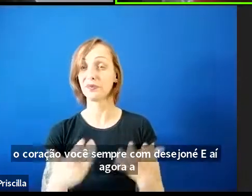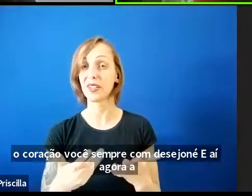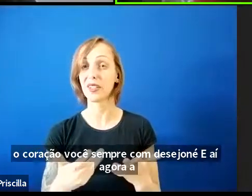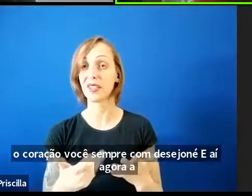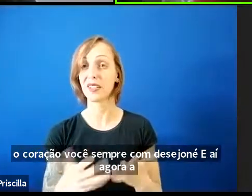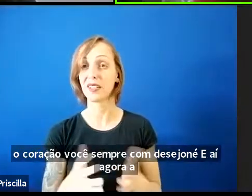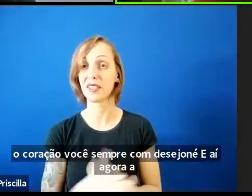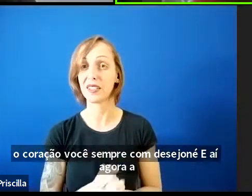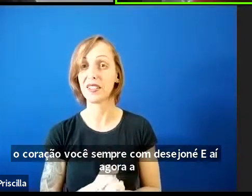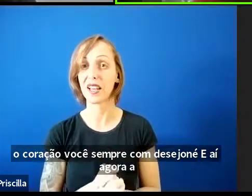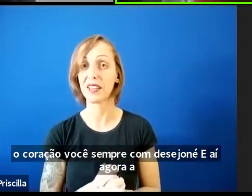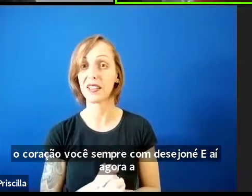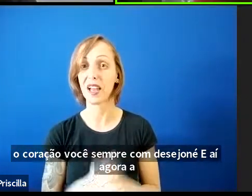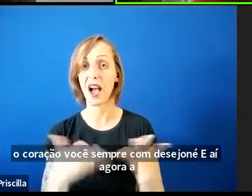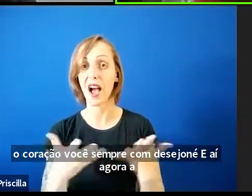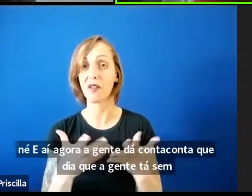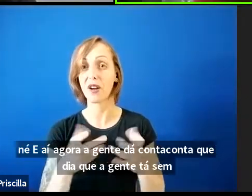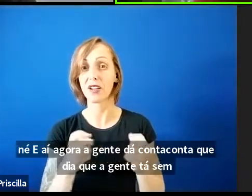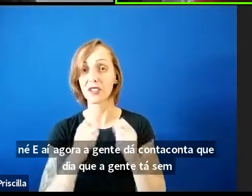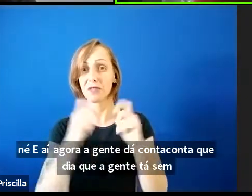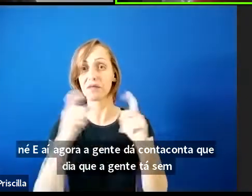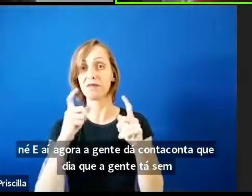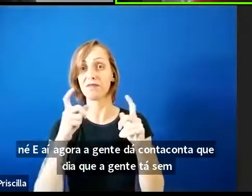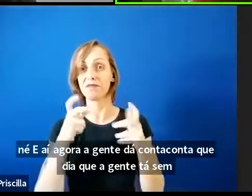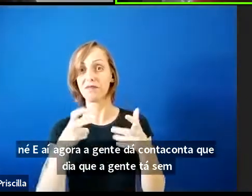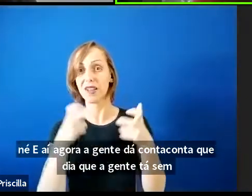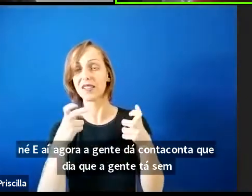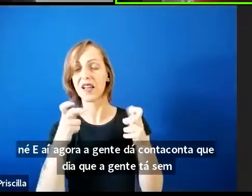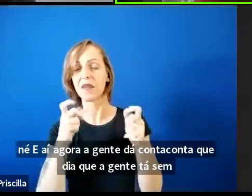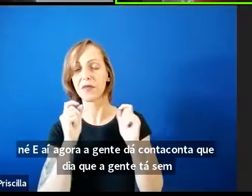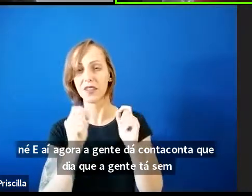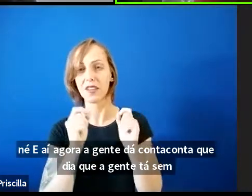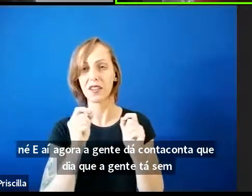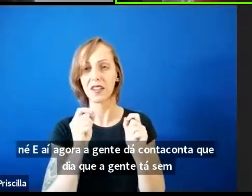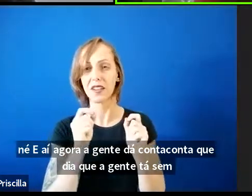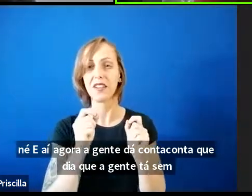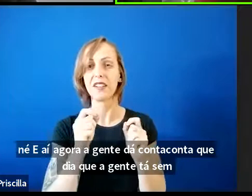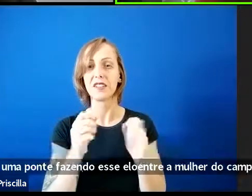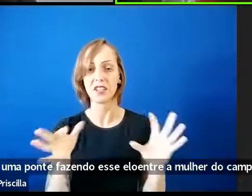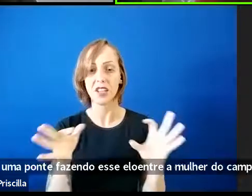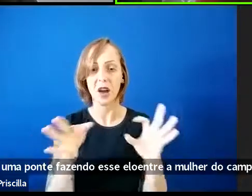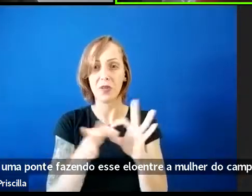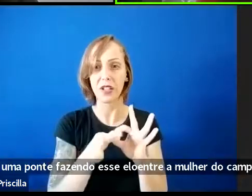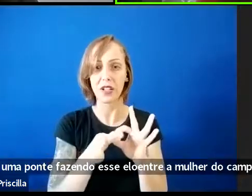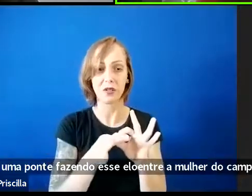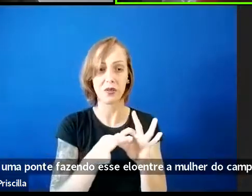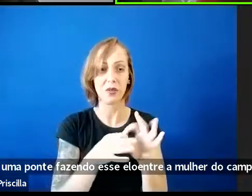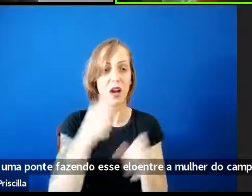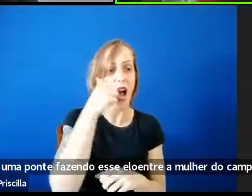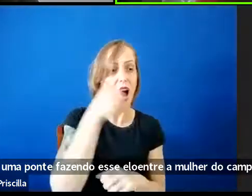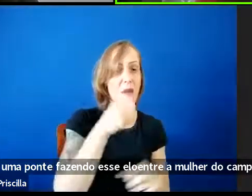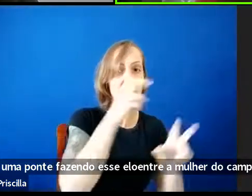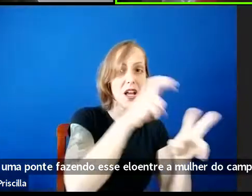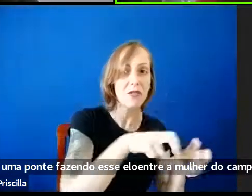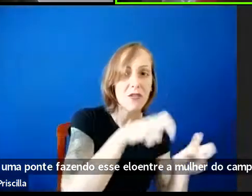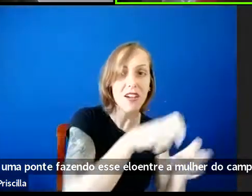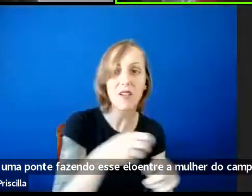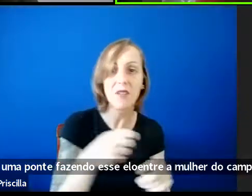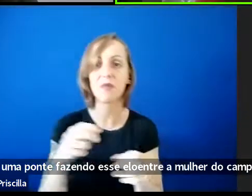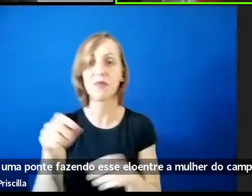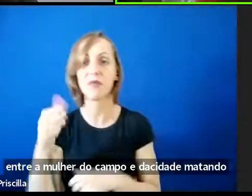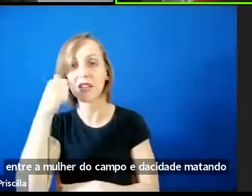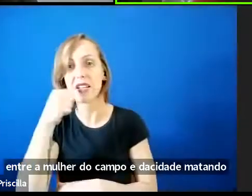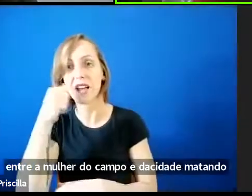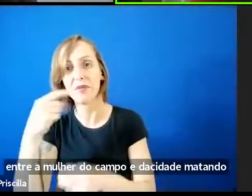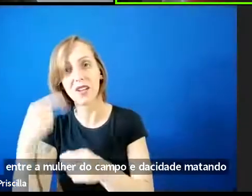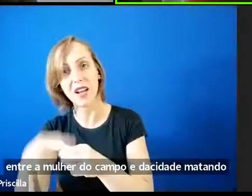fazendo essa ponte, fazendo esse elo entre a mulher do campo e a mulher da cidade, resgatando e fortalecendo toda essa vida,